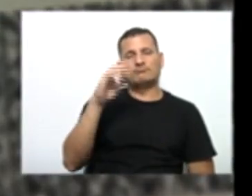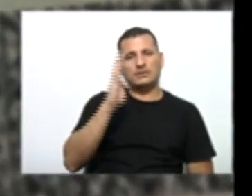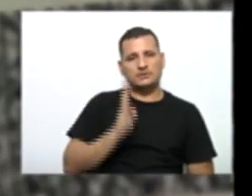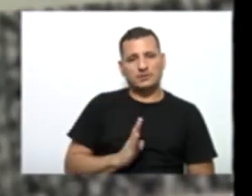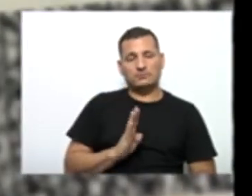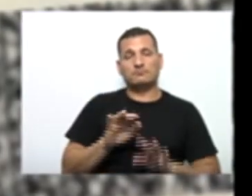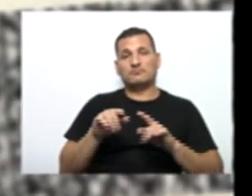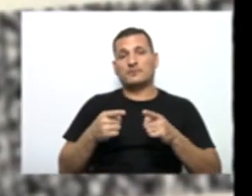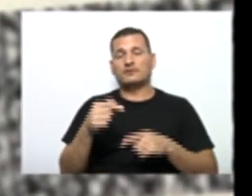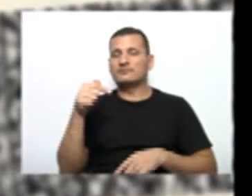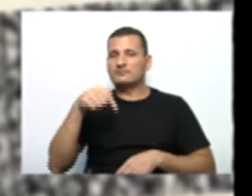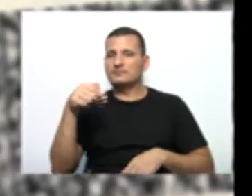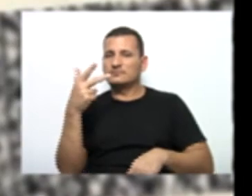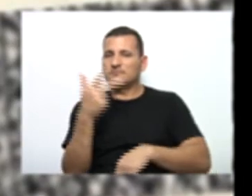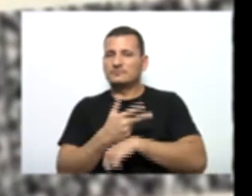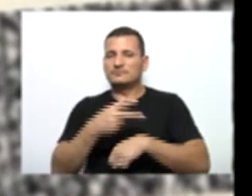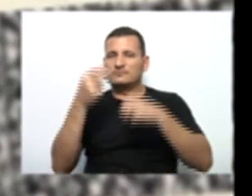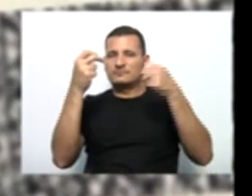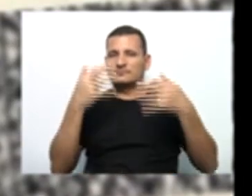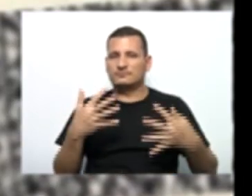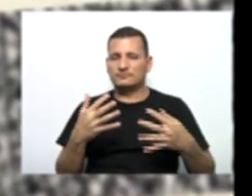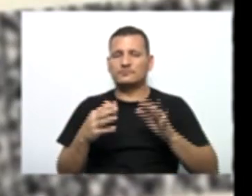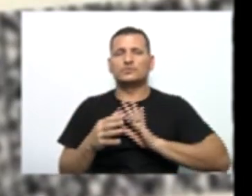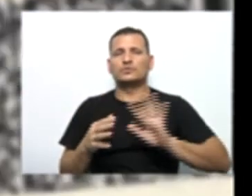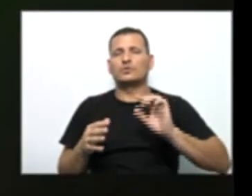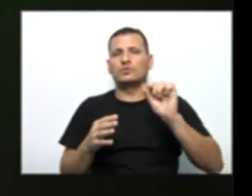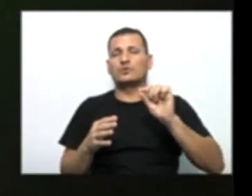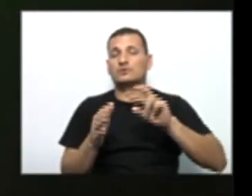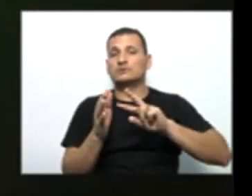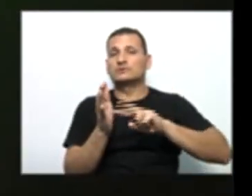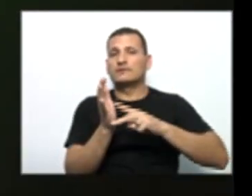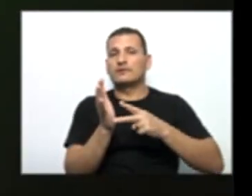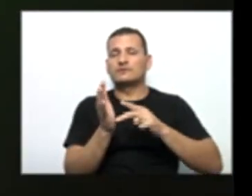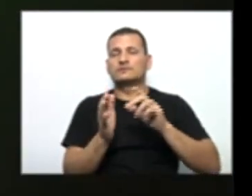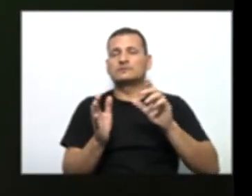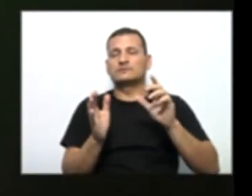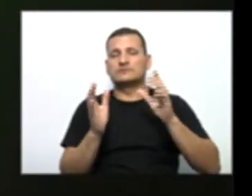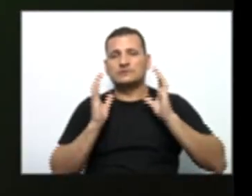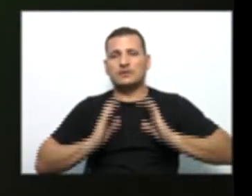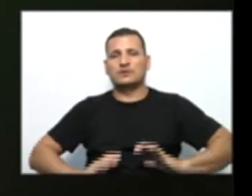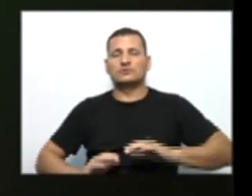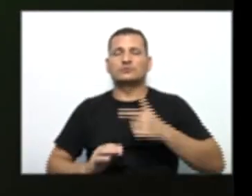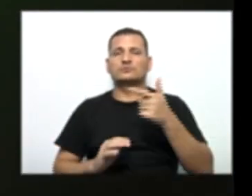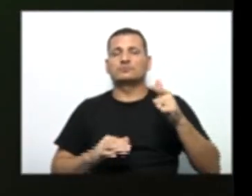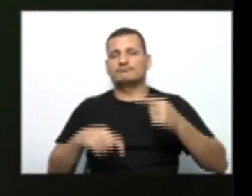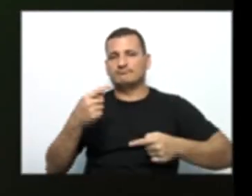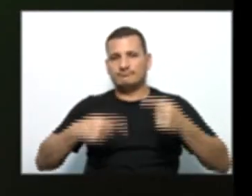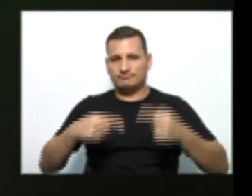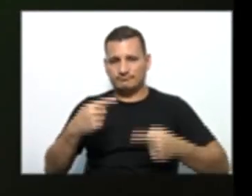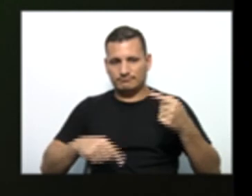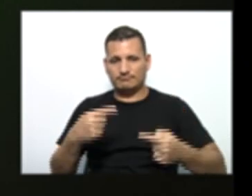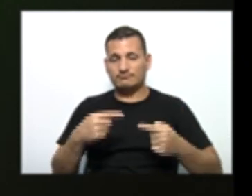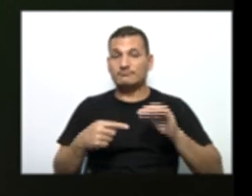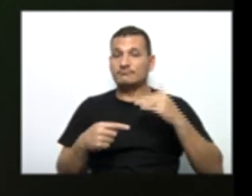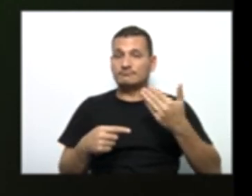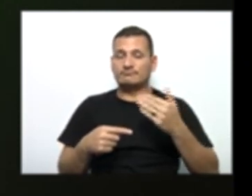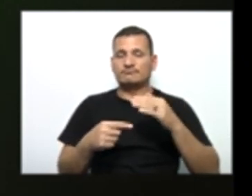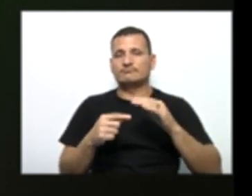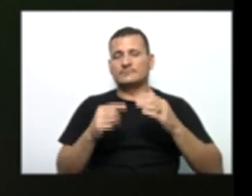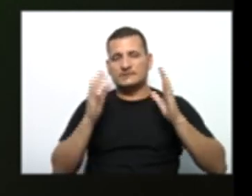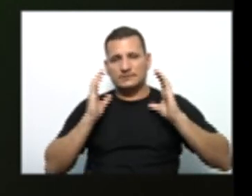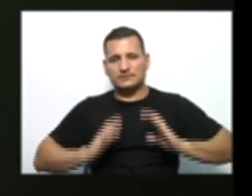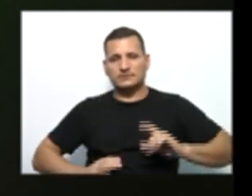comunidade afetam a todos. Vale lembrar que o termo cidadania tem outros significados também, entre eles o de definir a